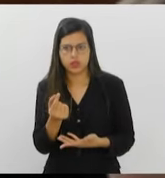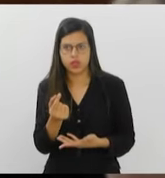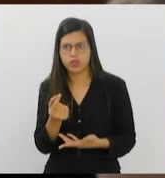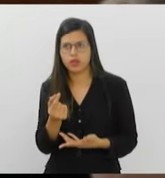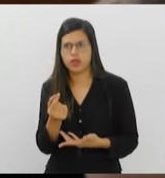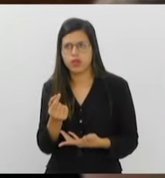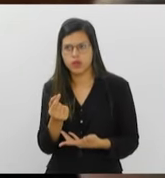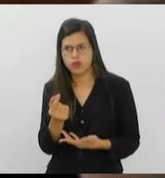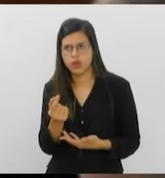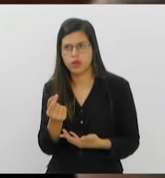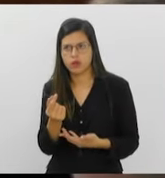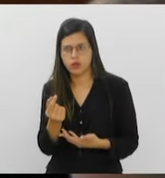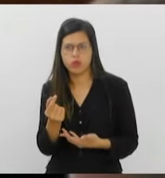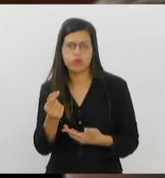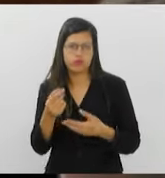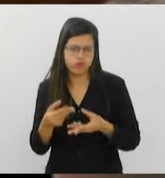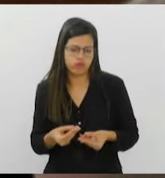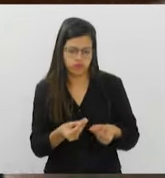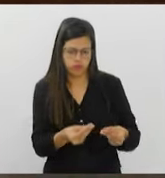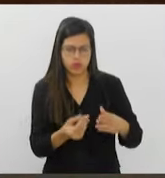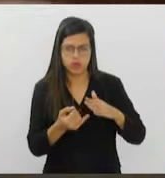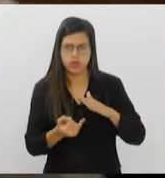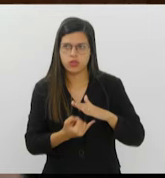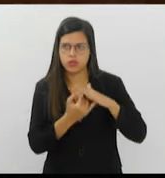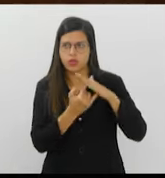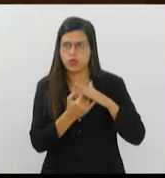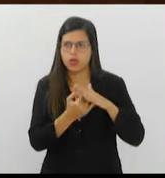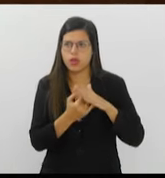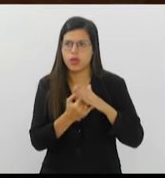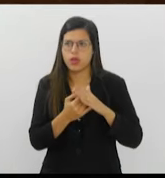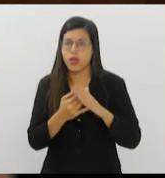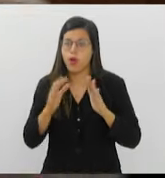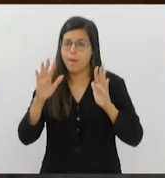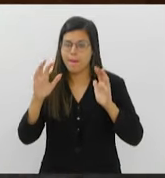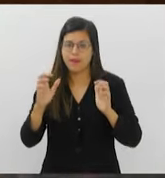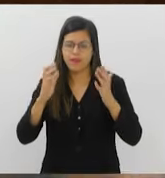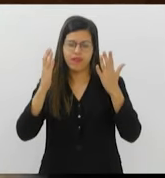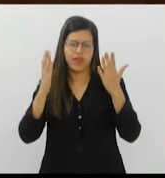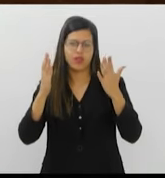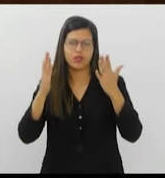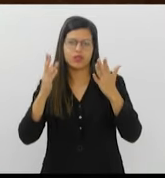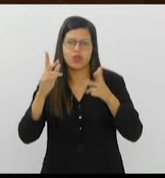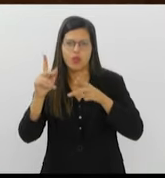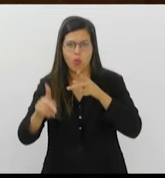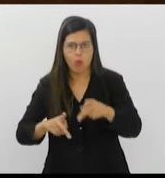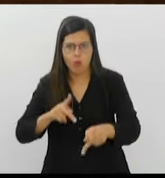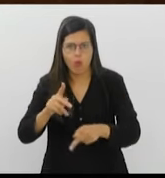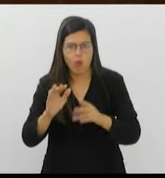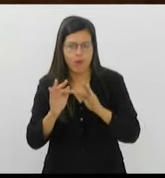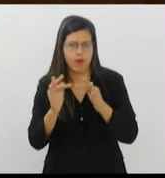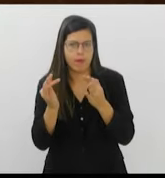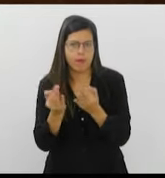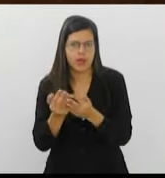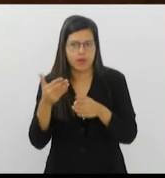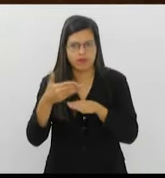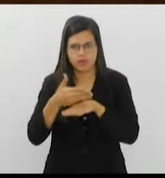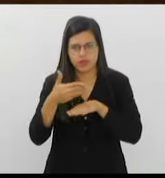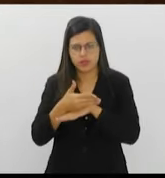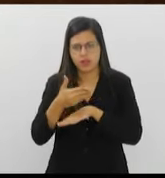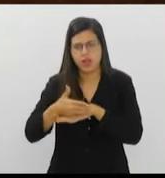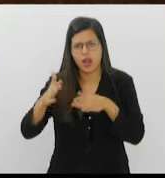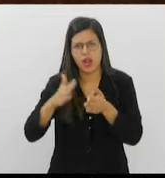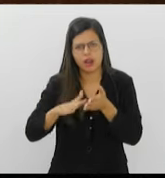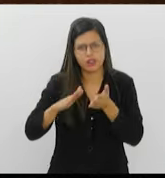revertido a elas, essas instituições. E é uma festa popular onde a família participa, gastando um pouco dinheiro